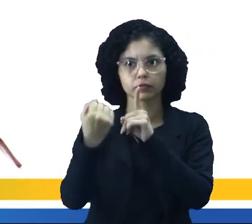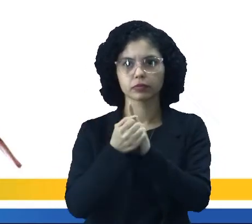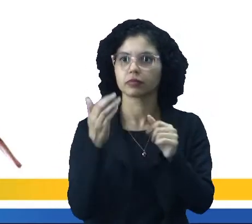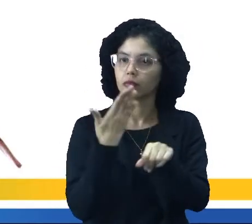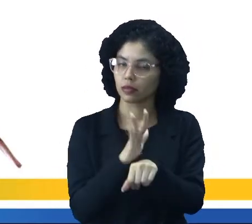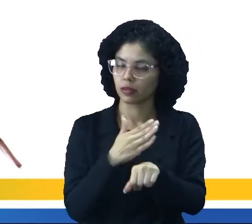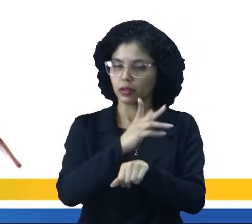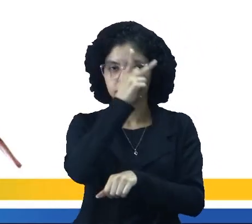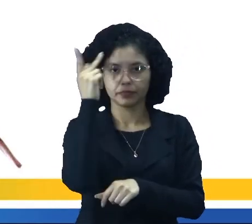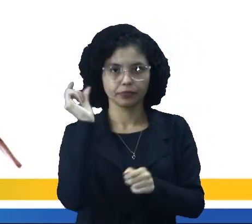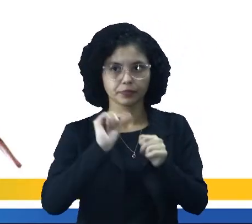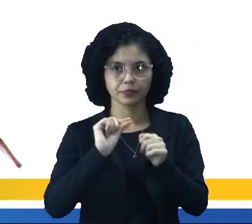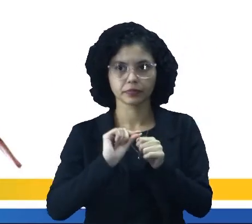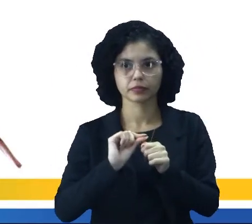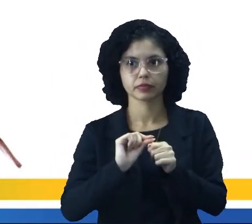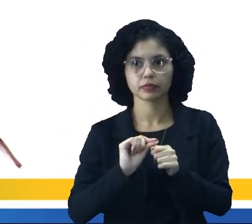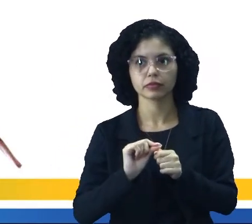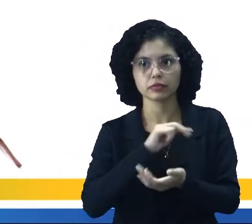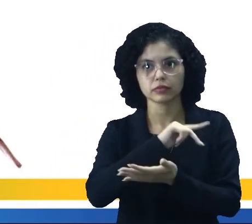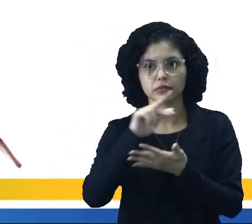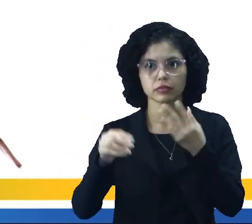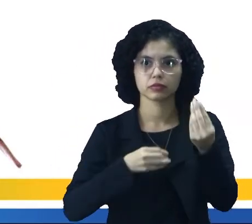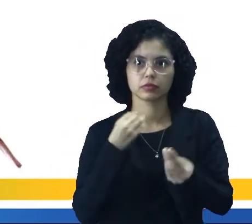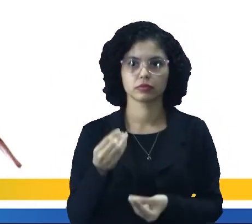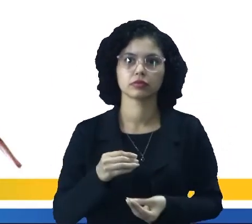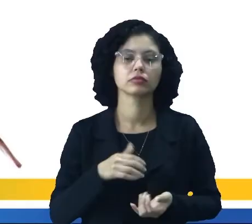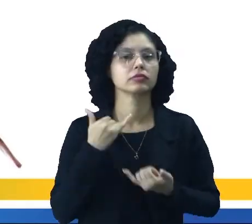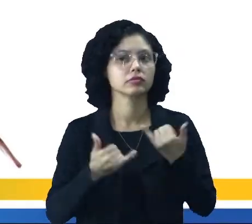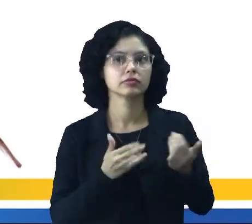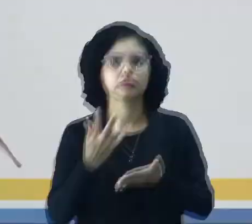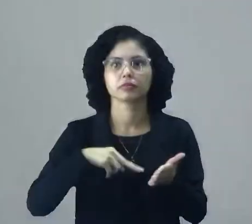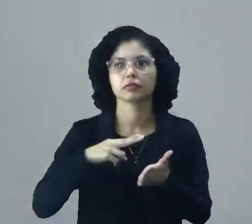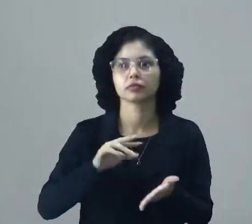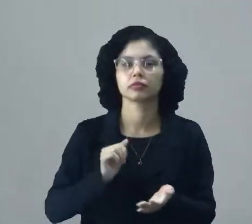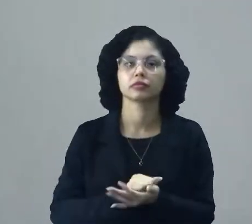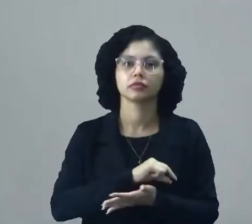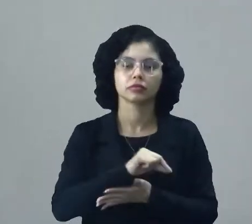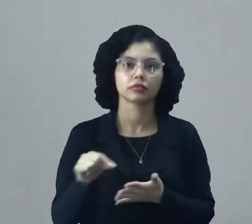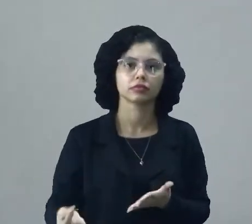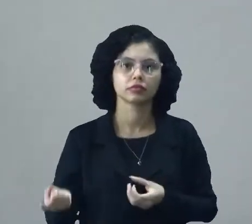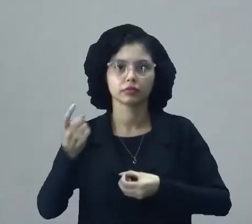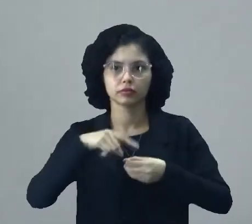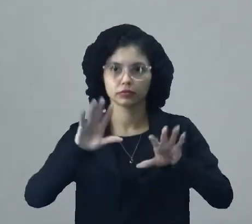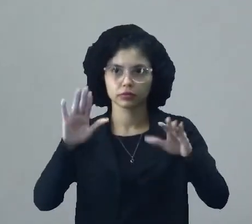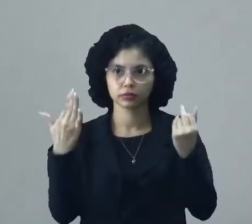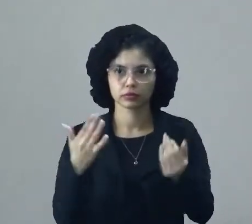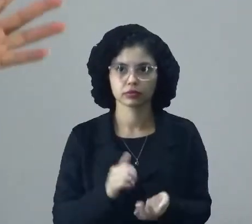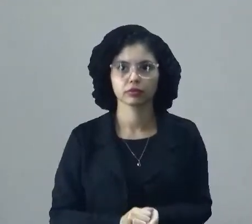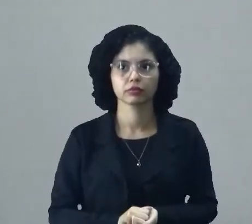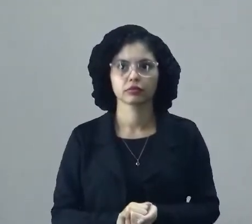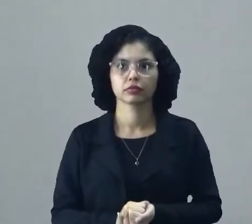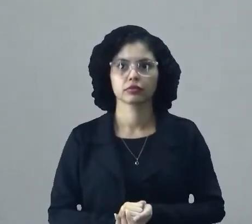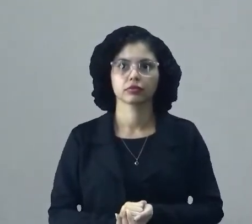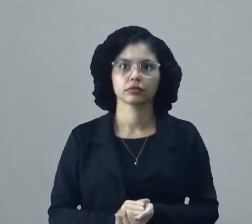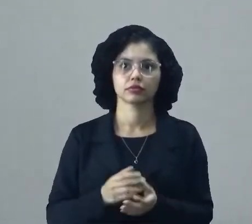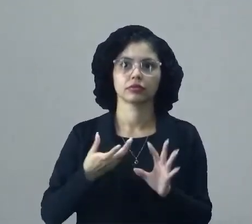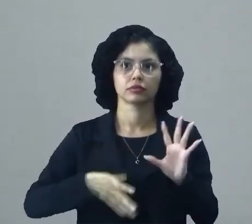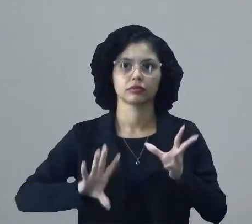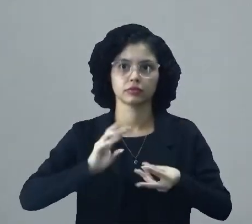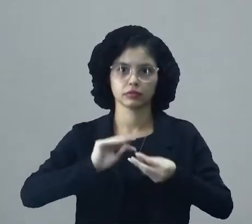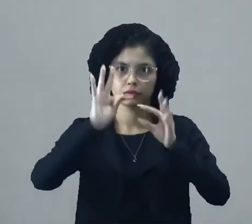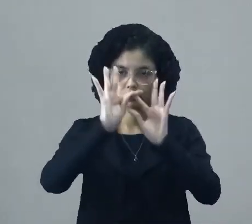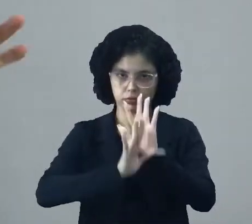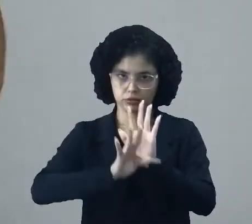social aos praticantes por meio de práticas diversas, tais como jogos, danças, elementos gímicos. Volta para mim e vamos só contextualizar tudo que eu